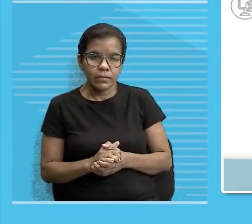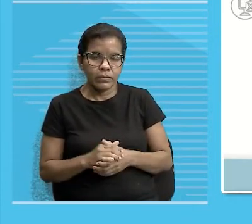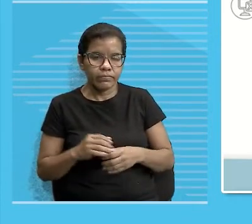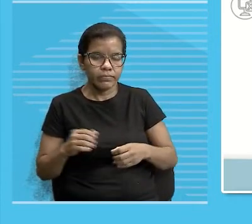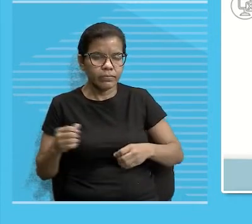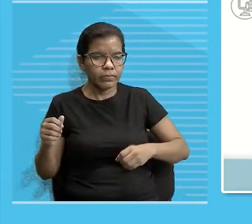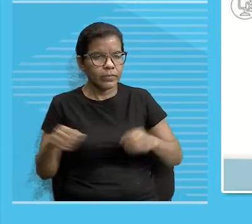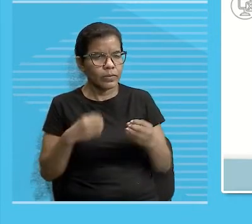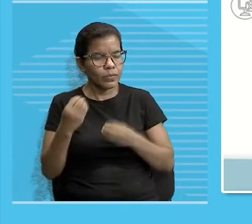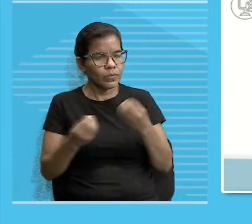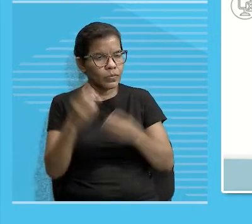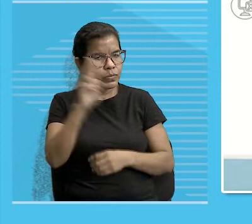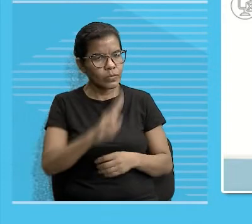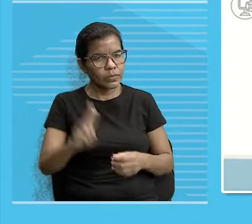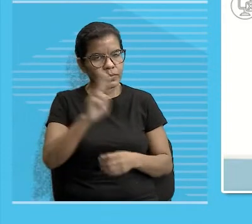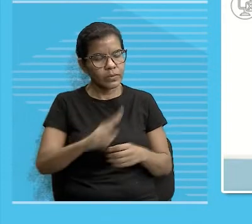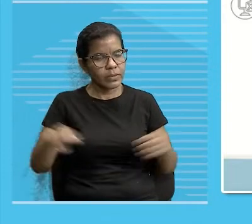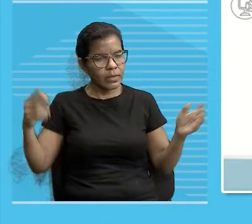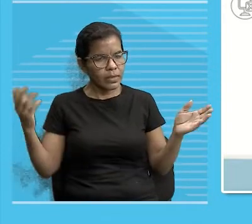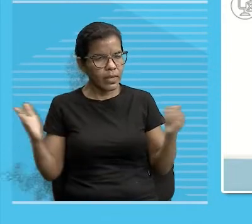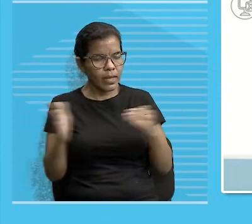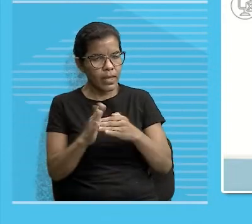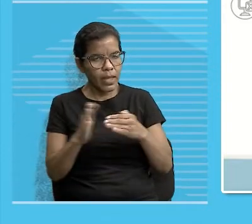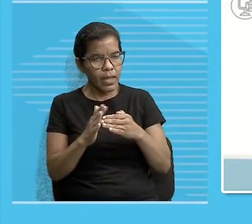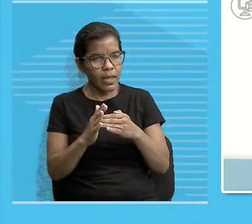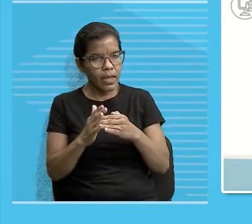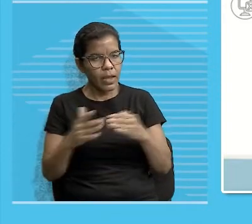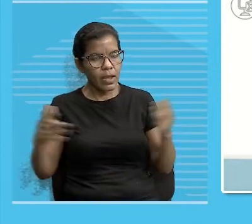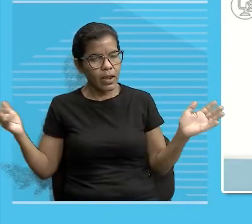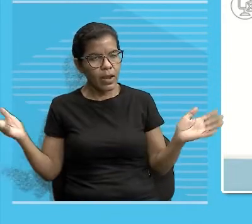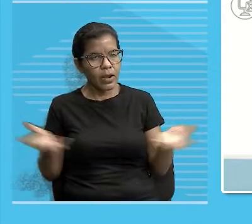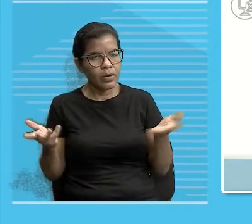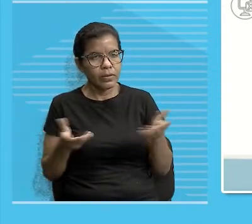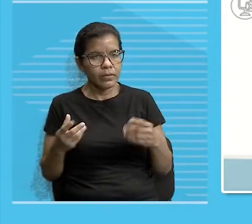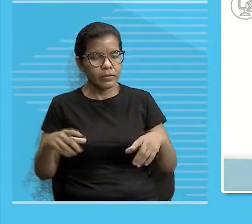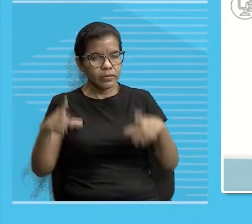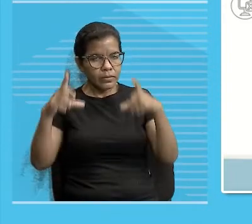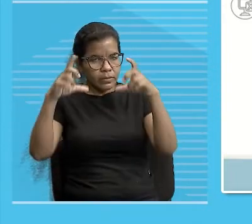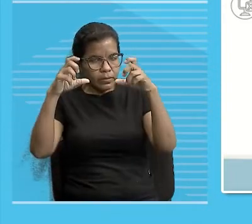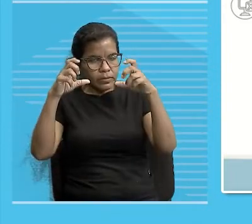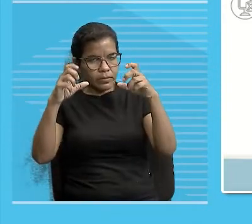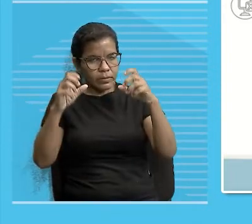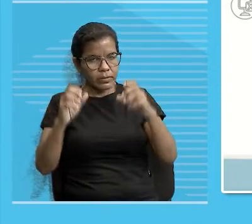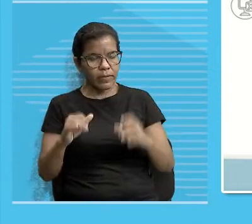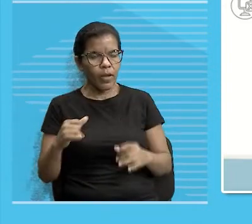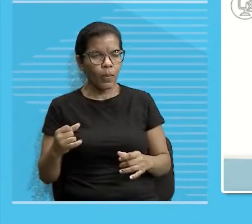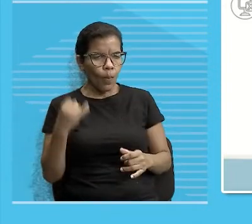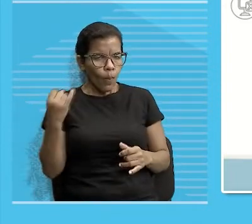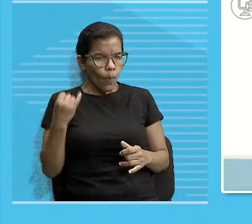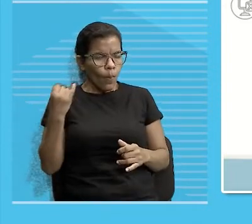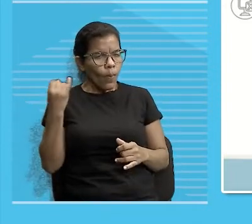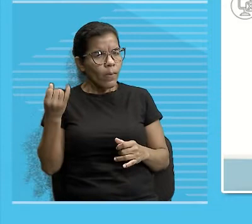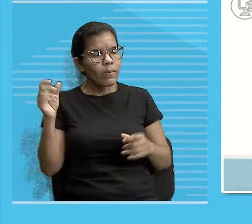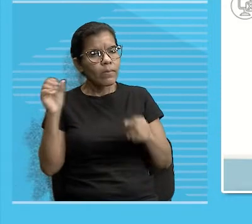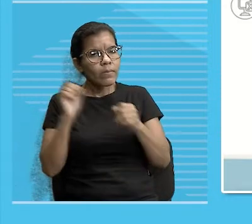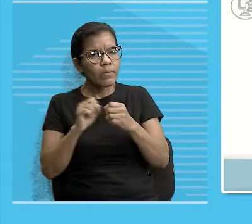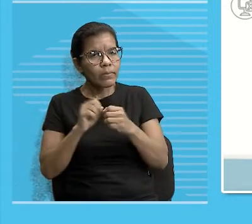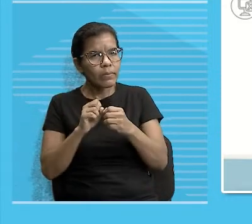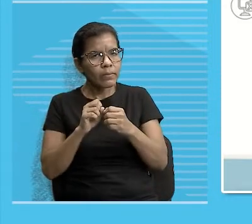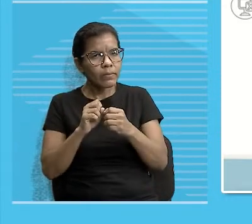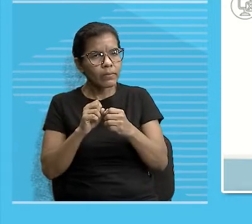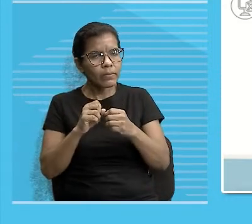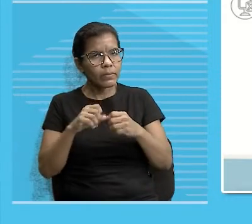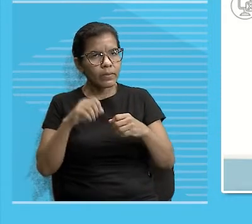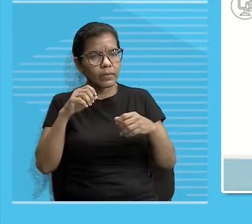ainda é muito usual hoje. Vai lá, você vai tirar uma foto, aí quer ficar magro na foto. O que é que você faz?